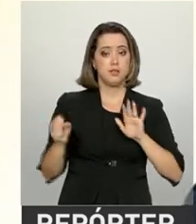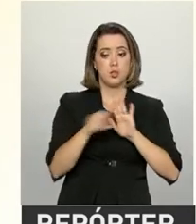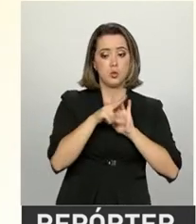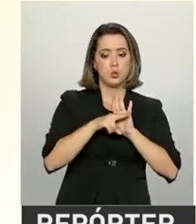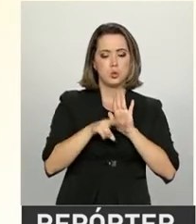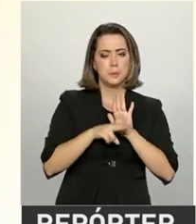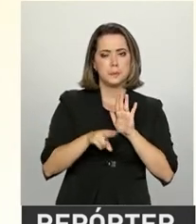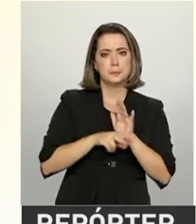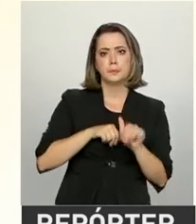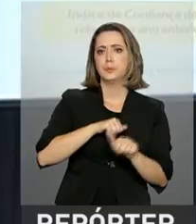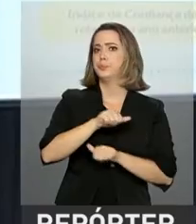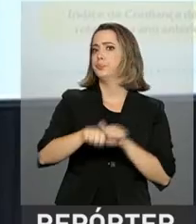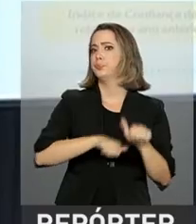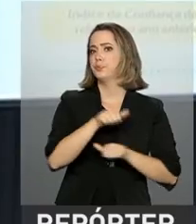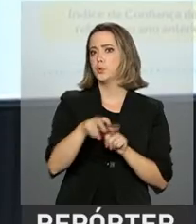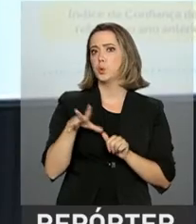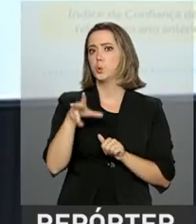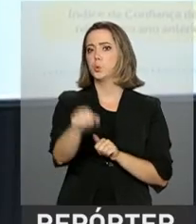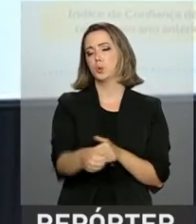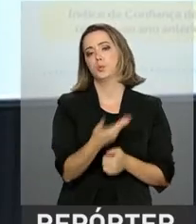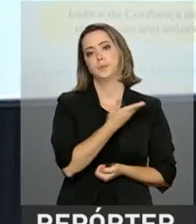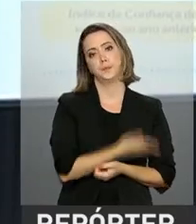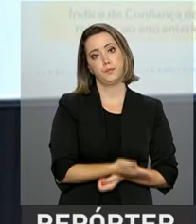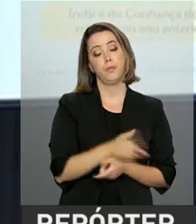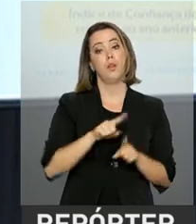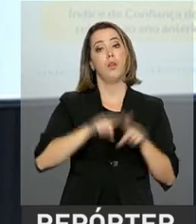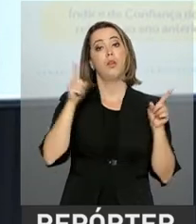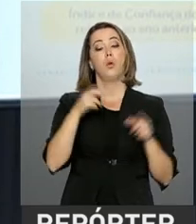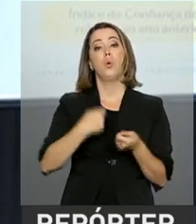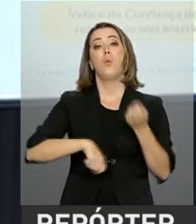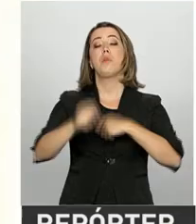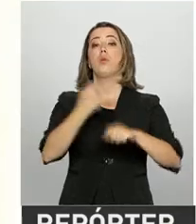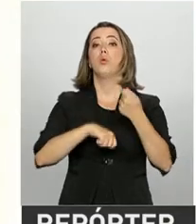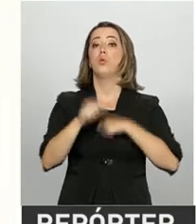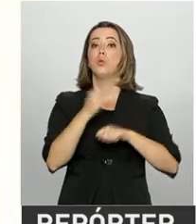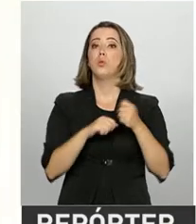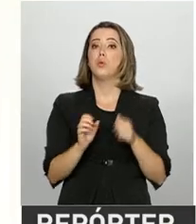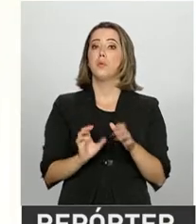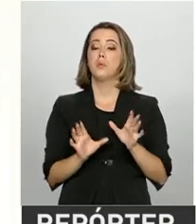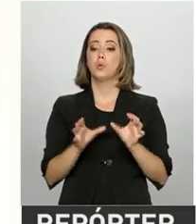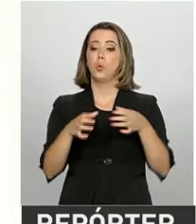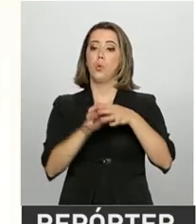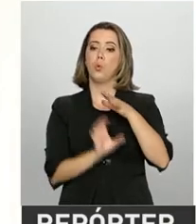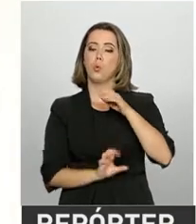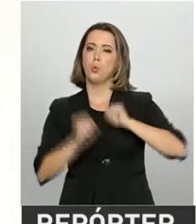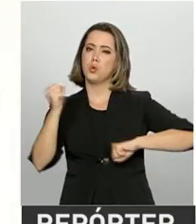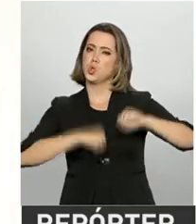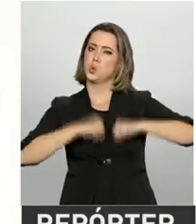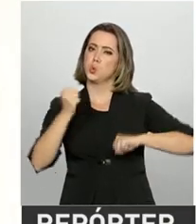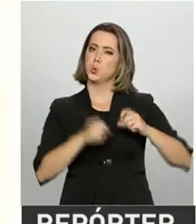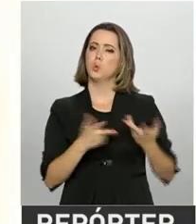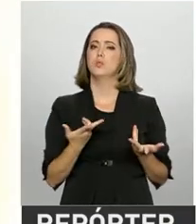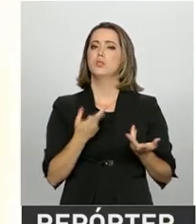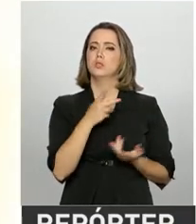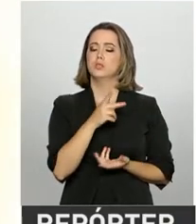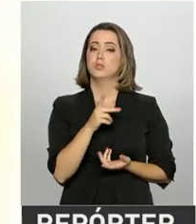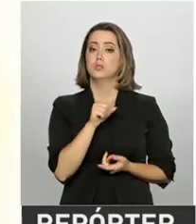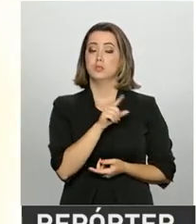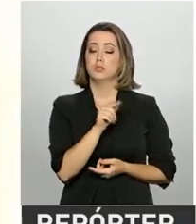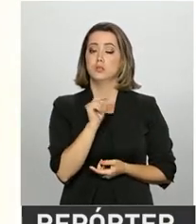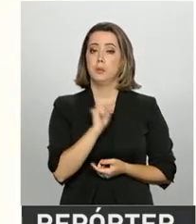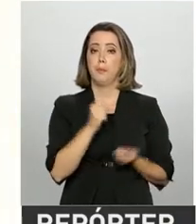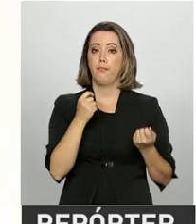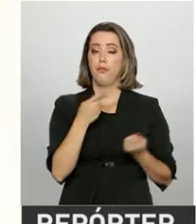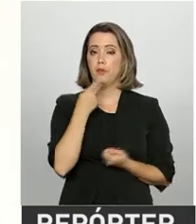de outra natureza já o economista chefe da federação das indústrias do rio de janeiro firjan antes defendeu que os estados precisam